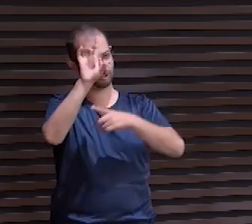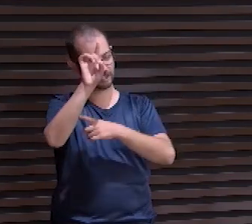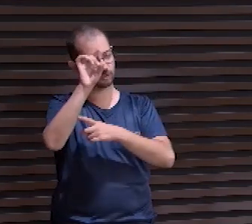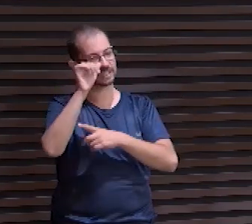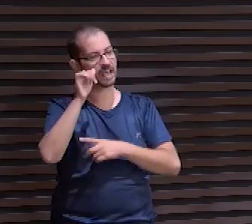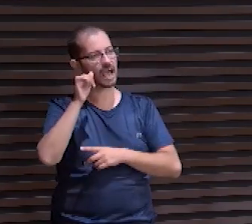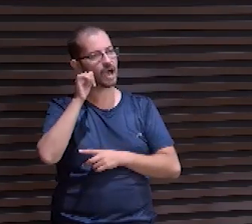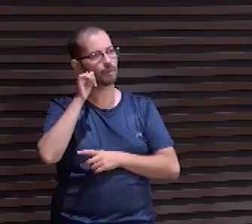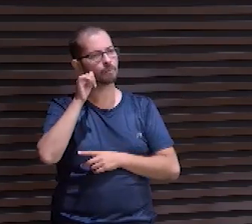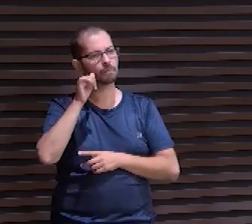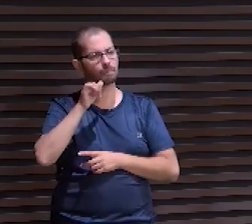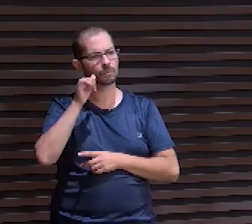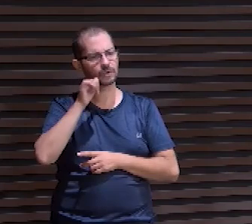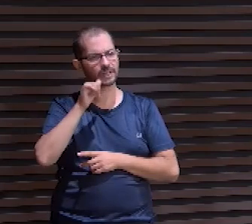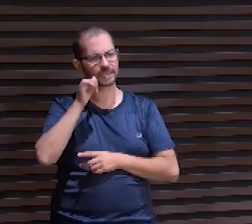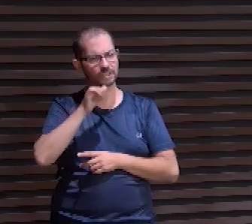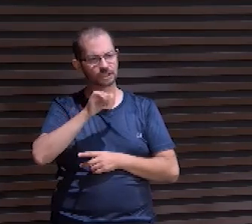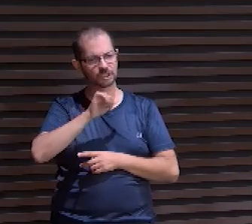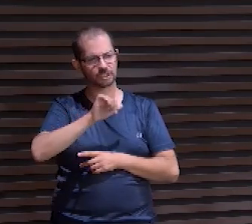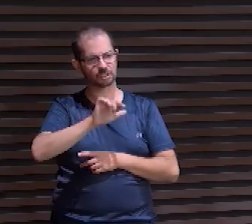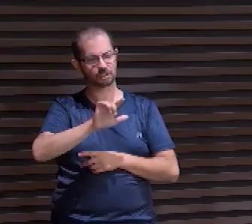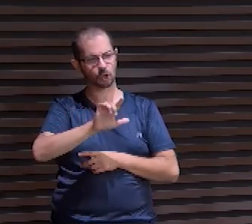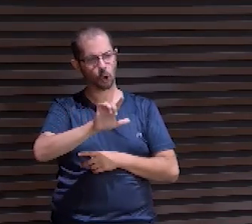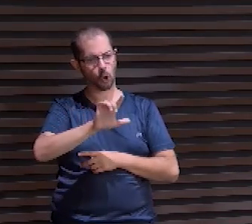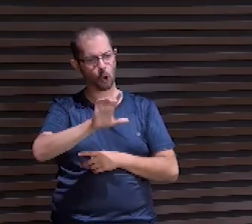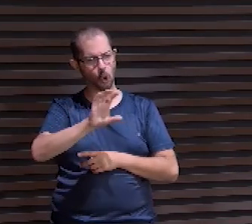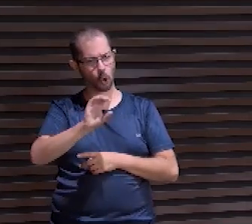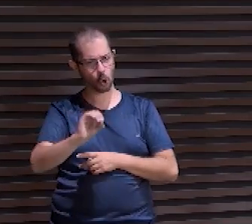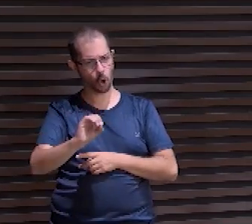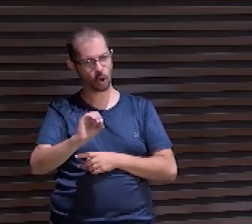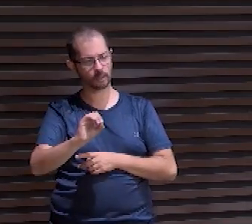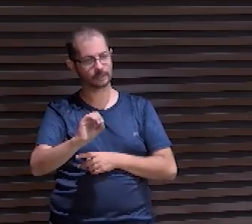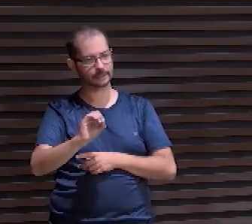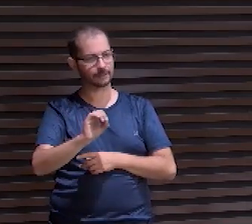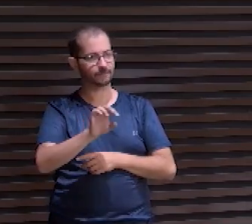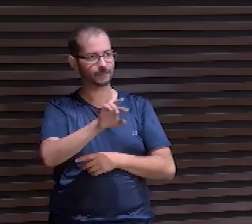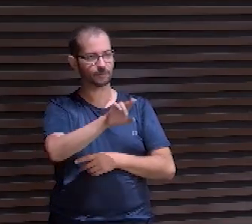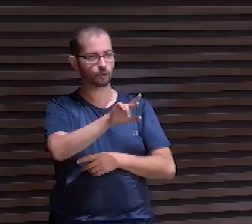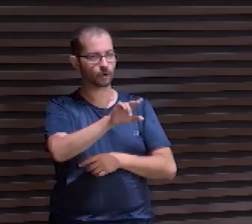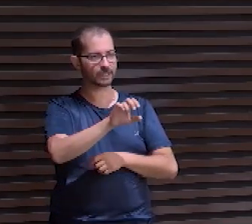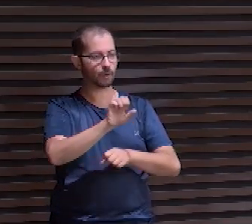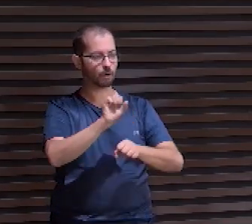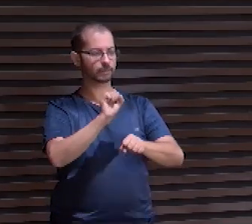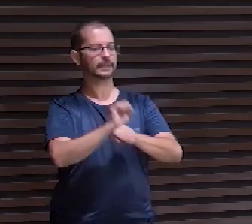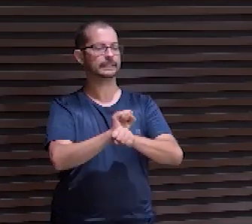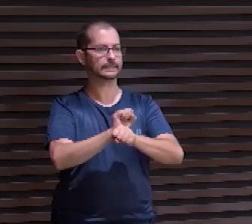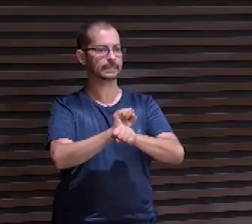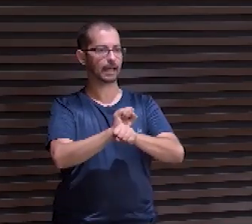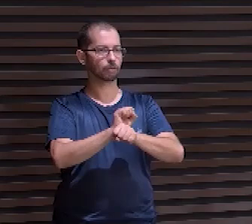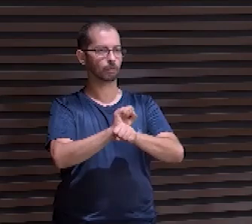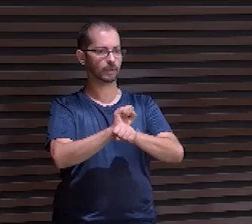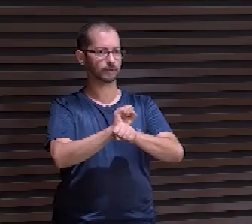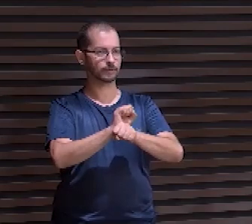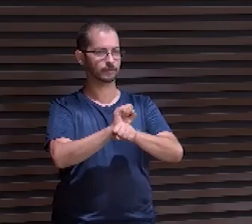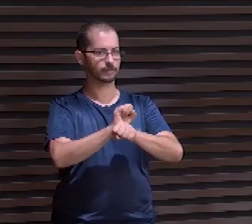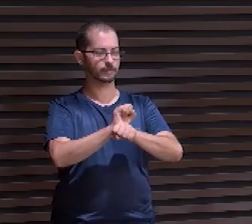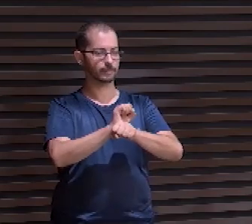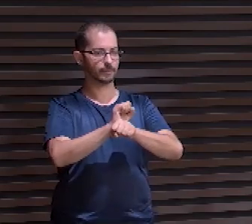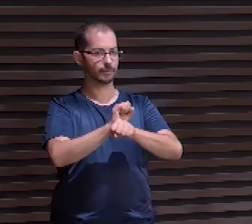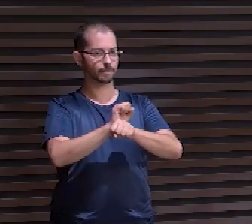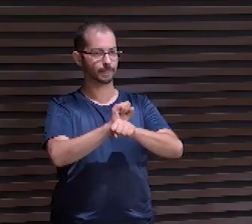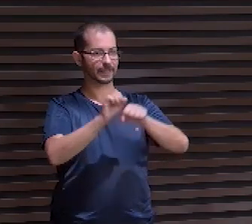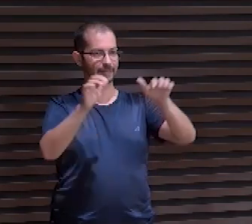ela ficou estatizada em esterilidade. Ela é estátua de